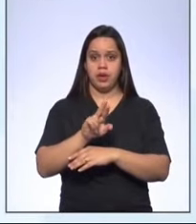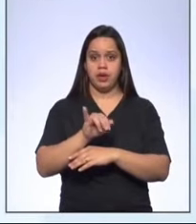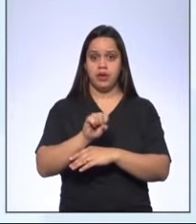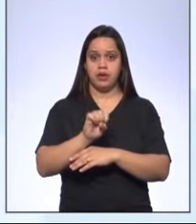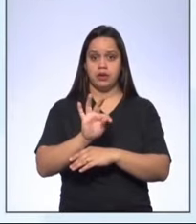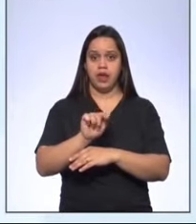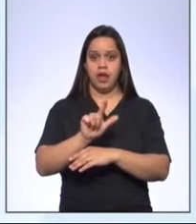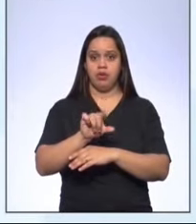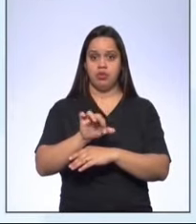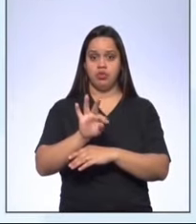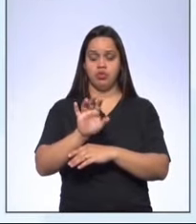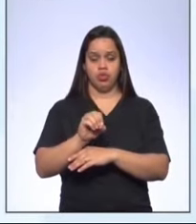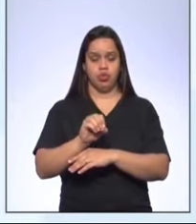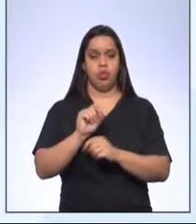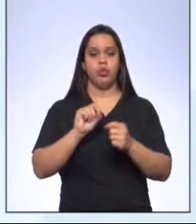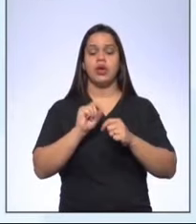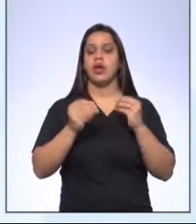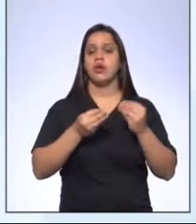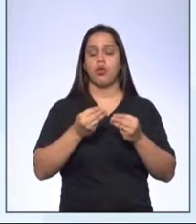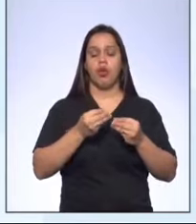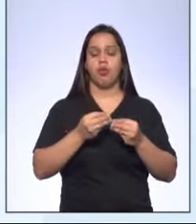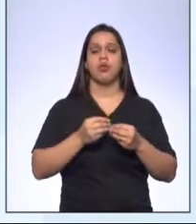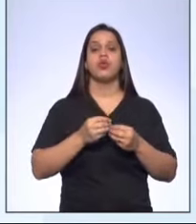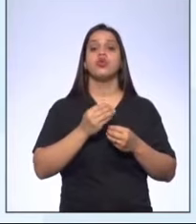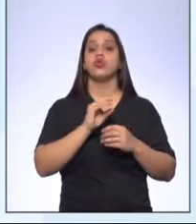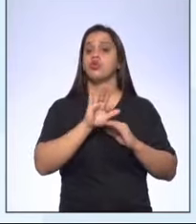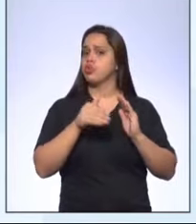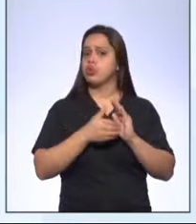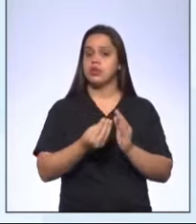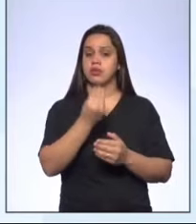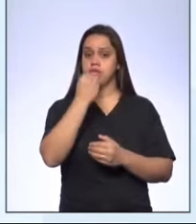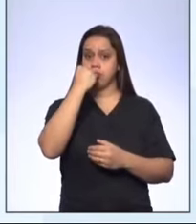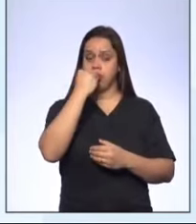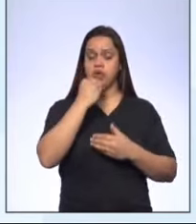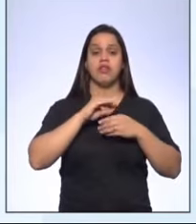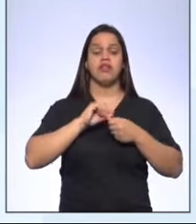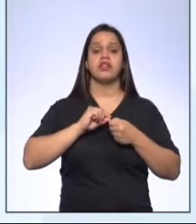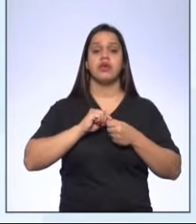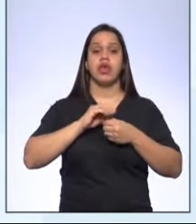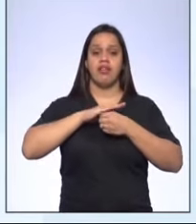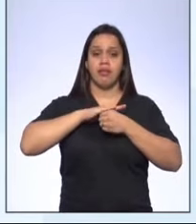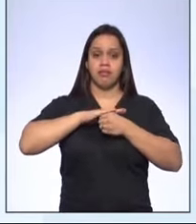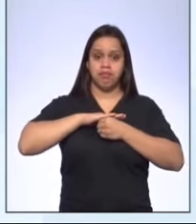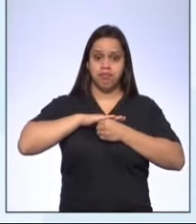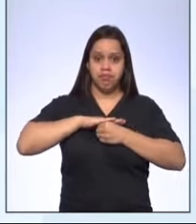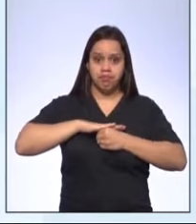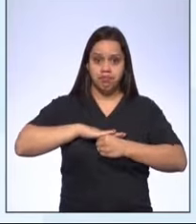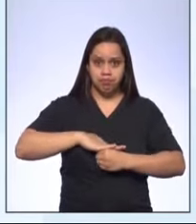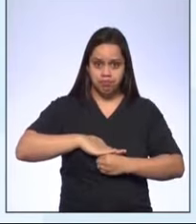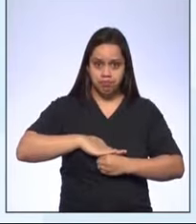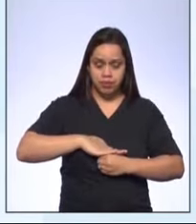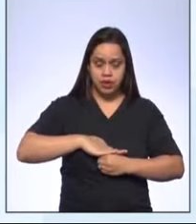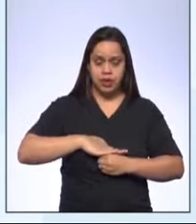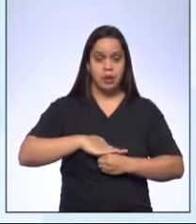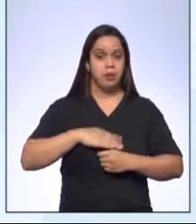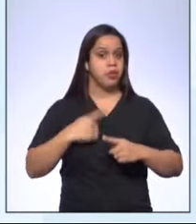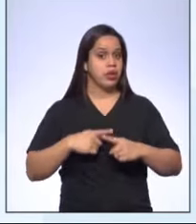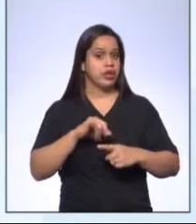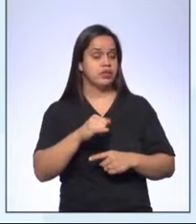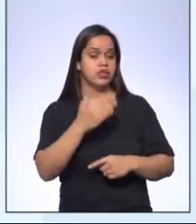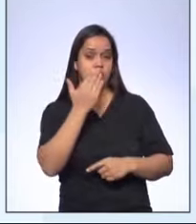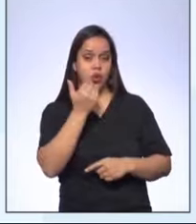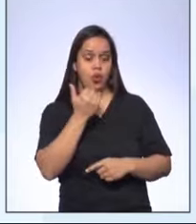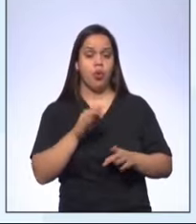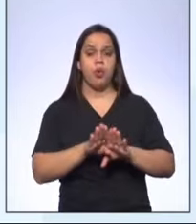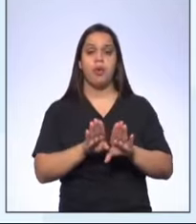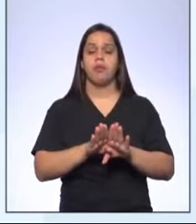bom? Como que essa comida vai ser empurrada para baixo, professor? Teoricamente, se você se alimentar de ponta cabeça, a